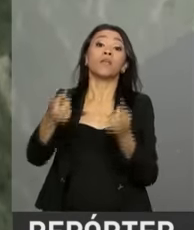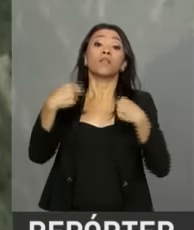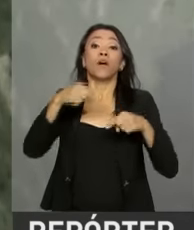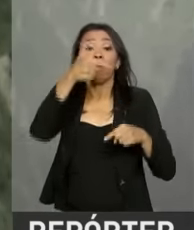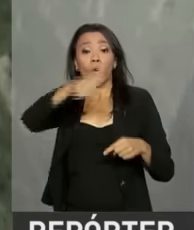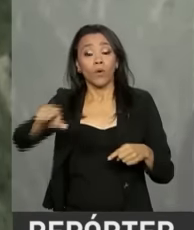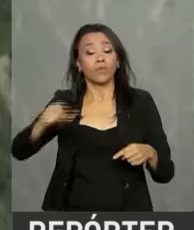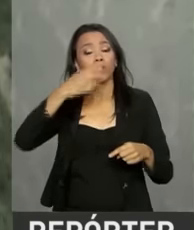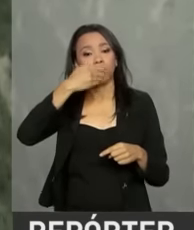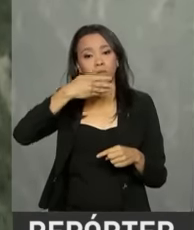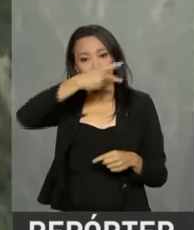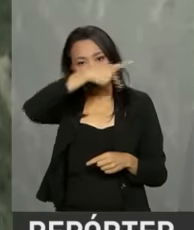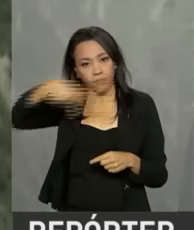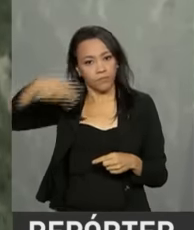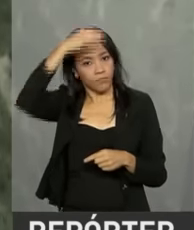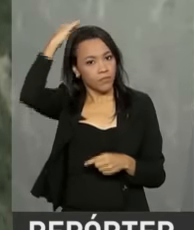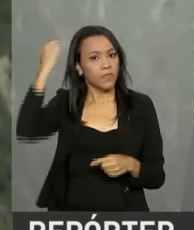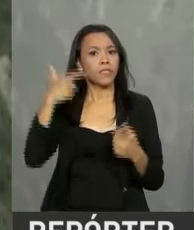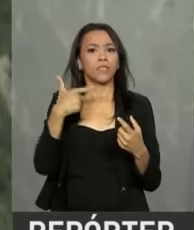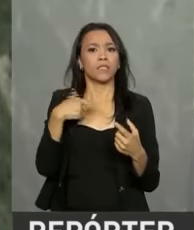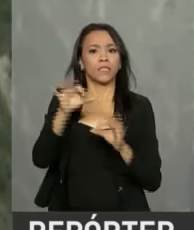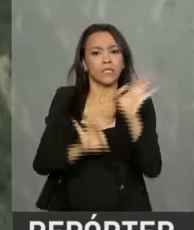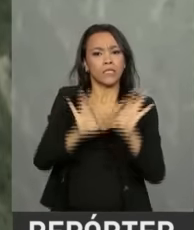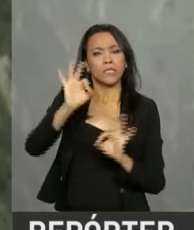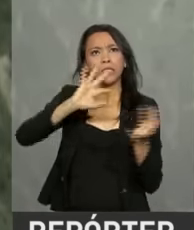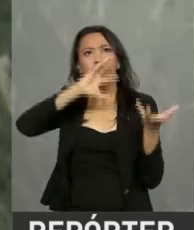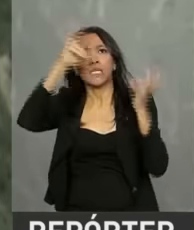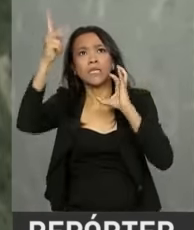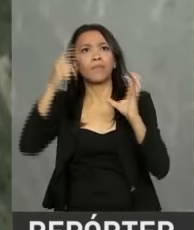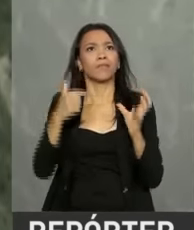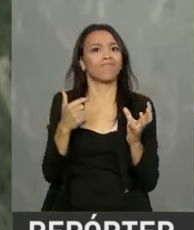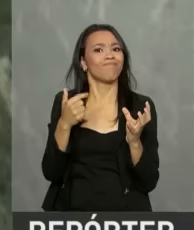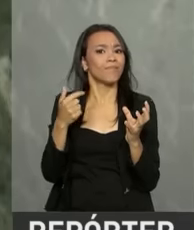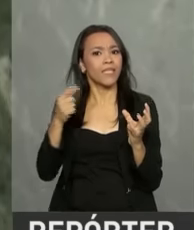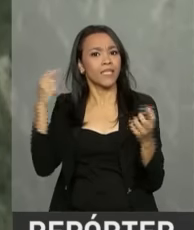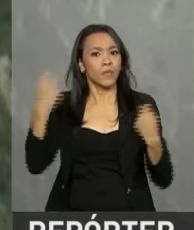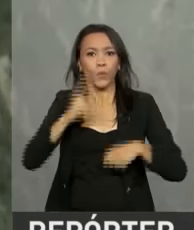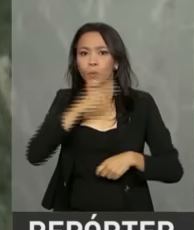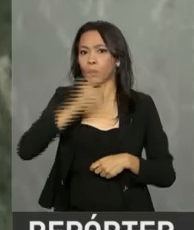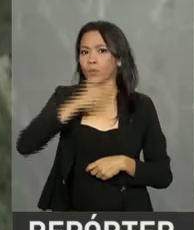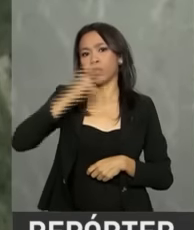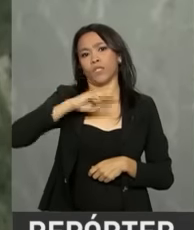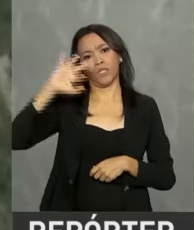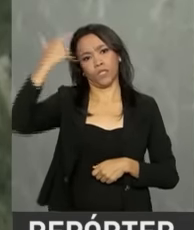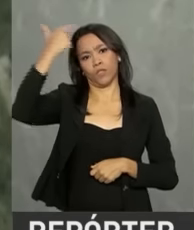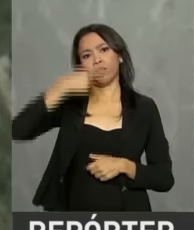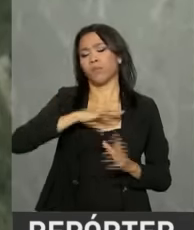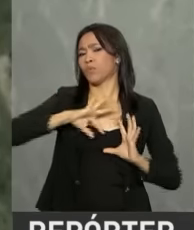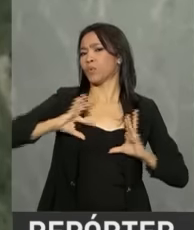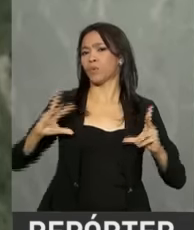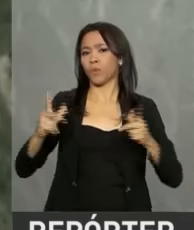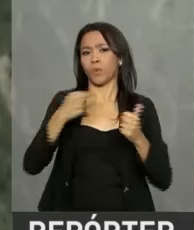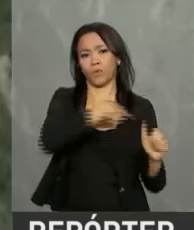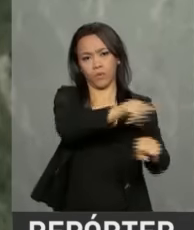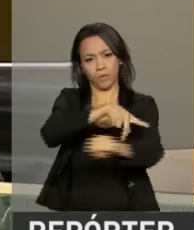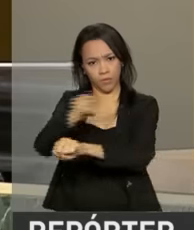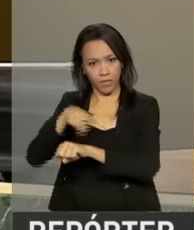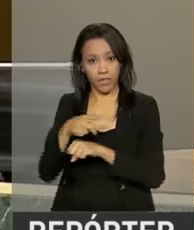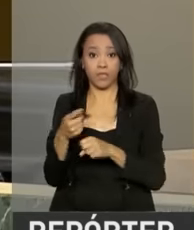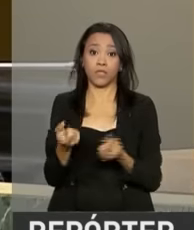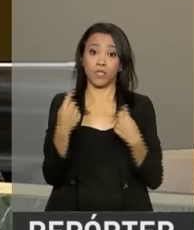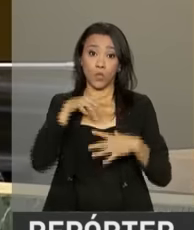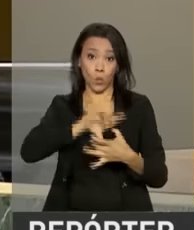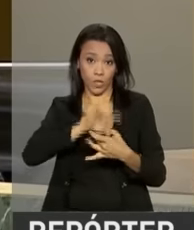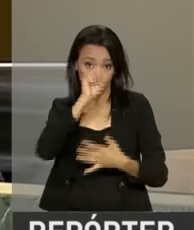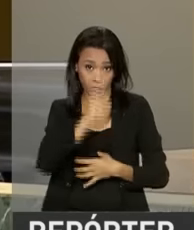ao dizer que não existe um plano B e que ações ambiciosas devem ser tomadas por todos os países. Passando para a realidade